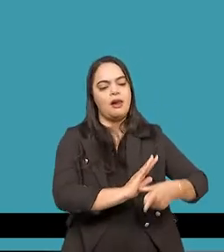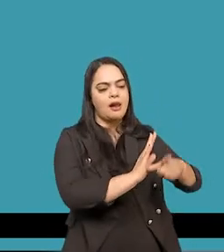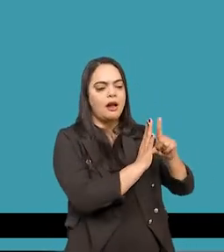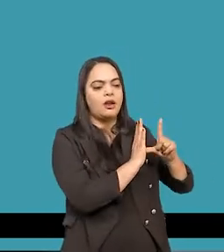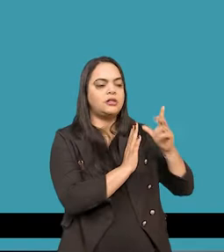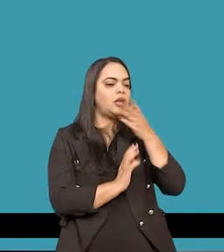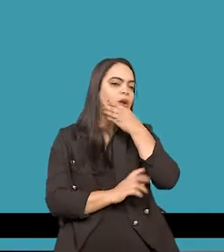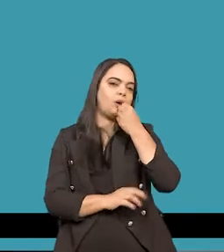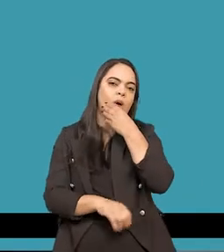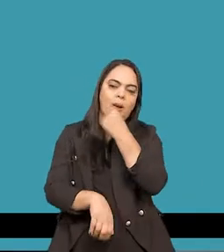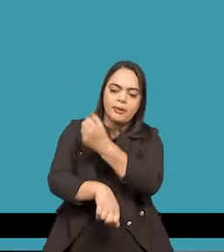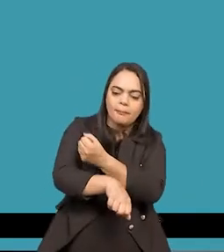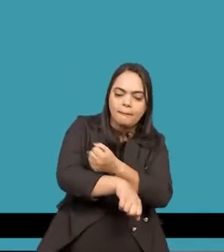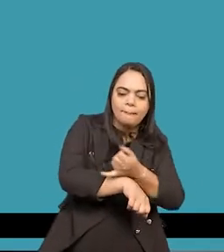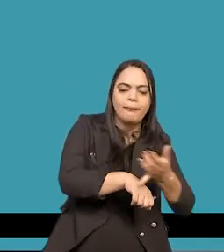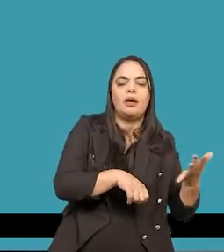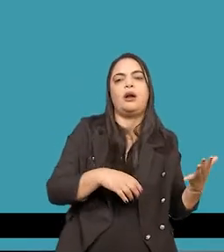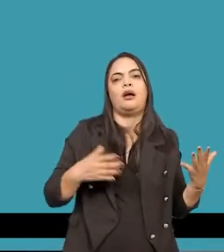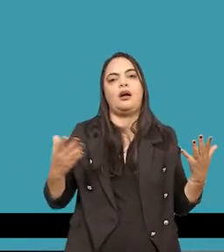homem branco,